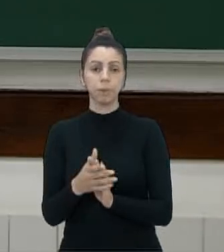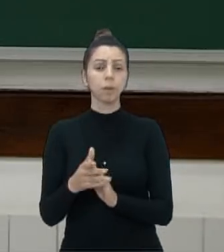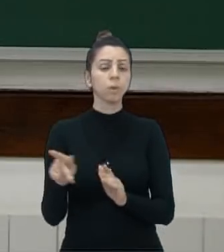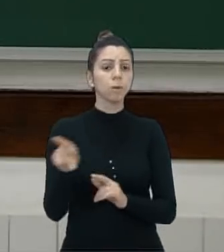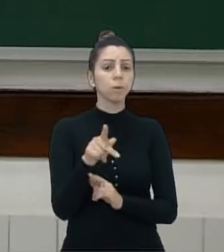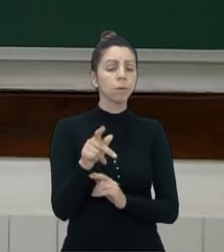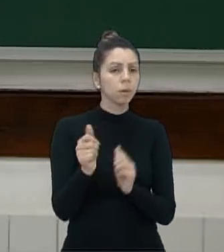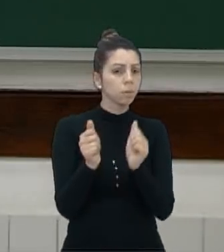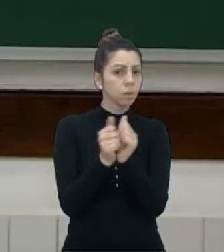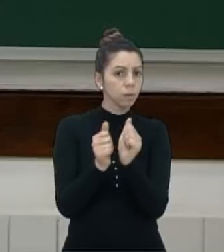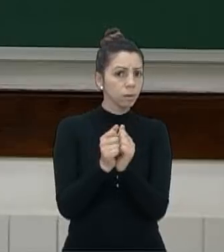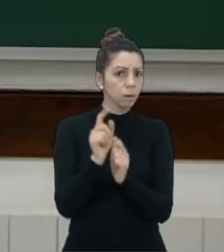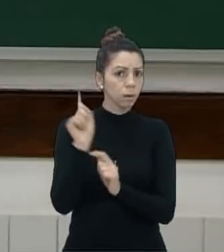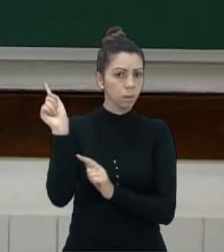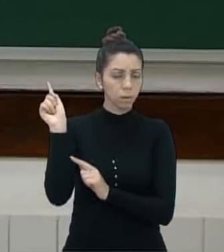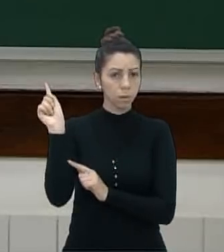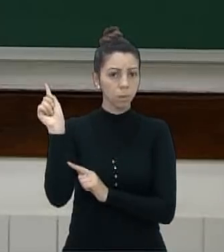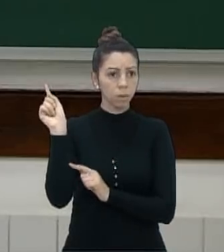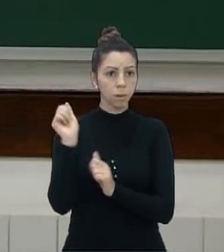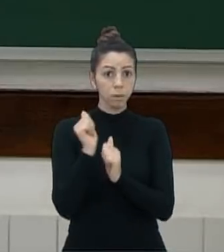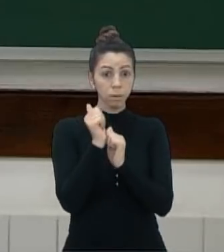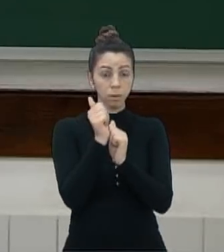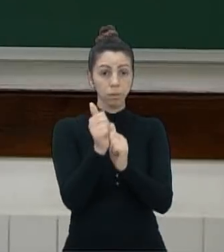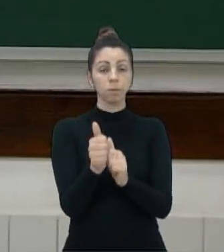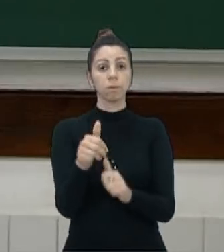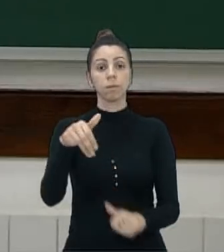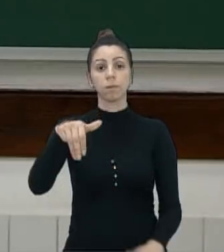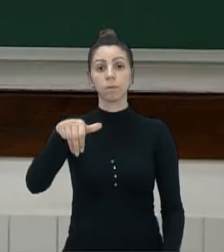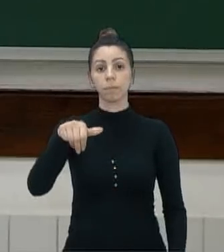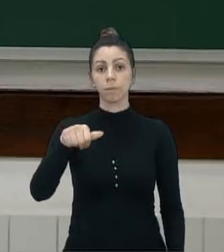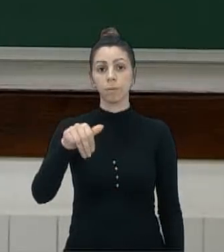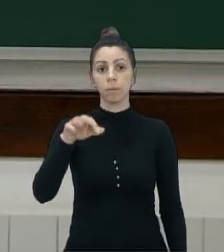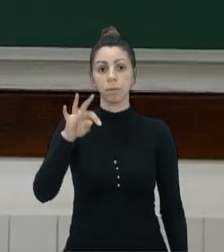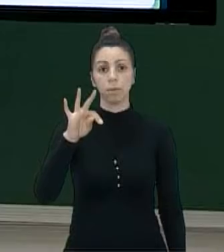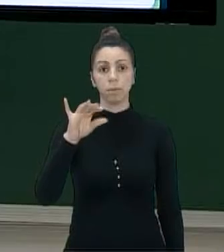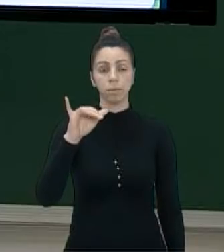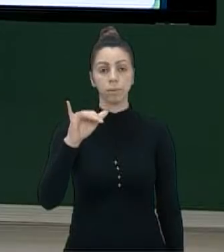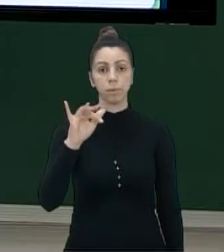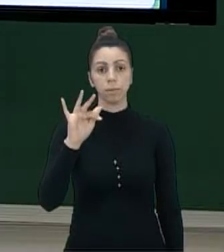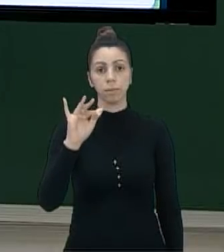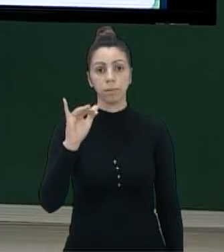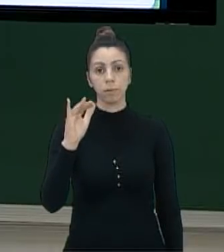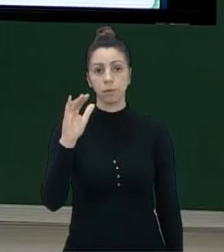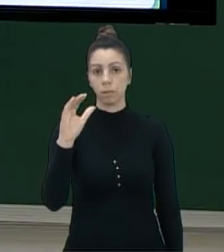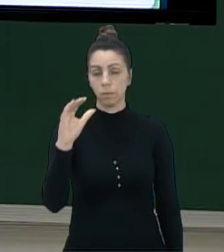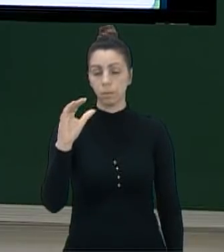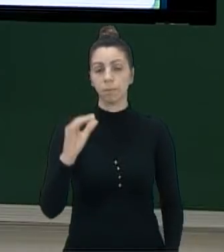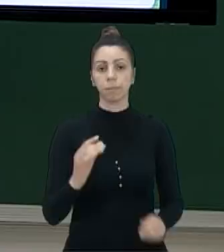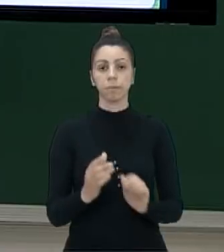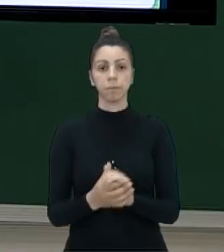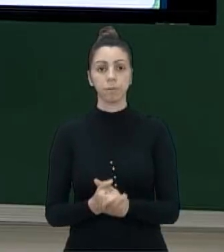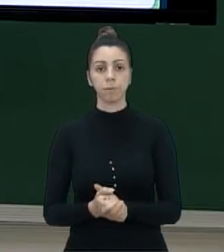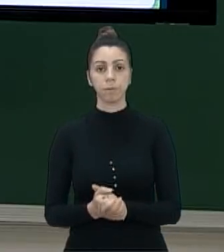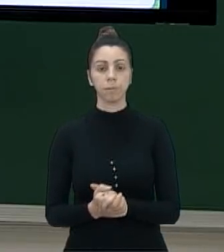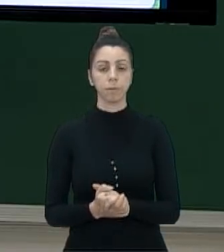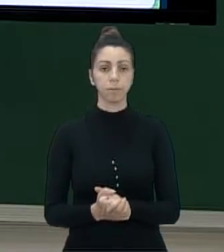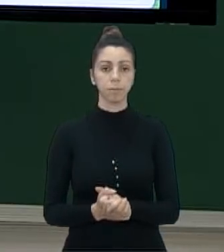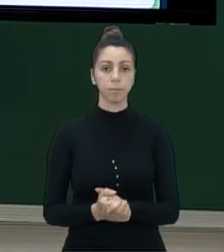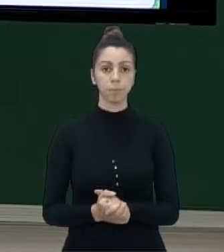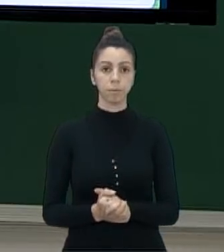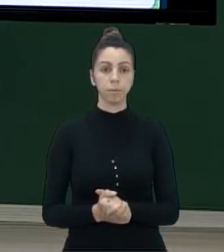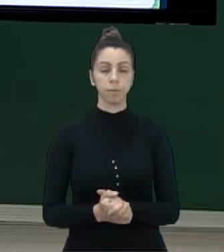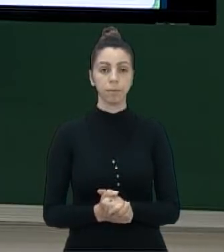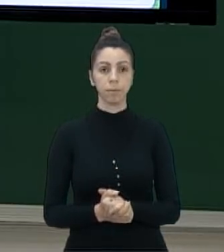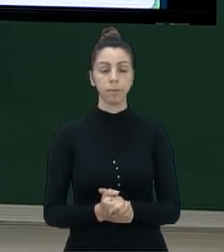tela. Vocês vão acompanhar o Matific ali que a gente tinha encaminhado para vocês. Veja que essa ferramenta,